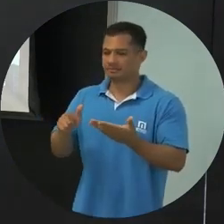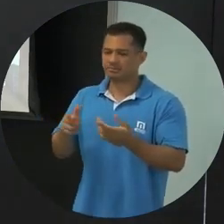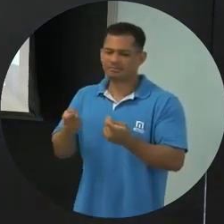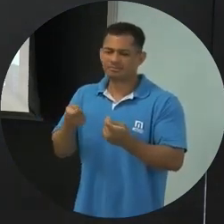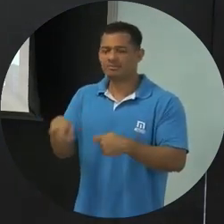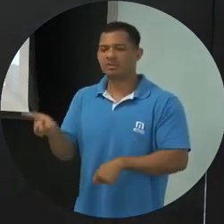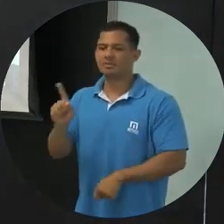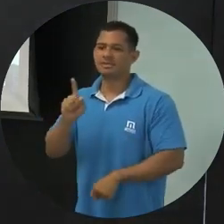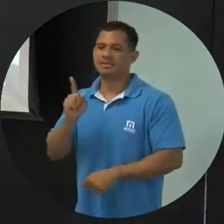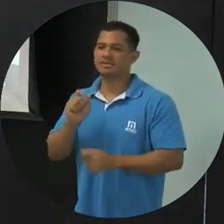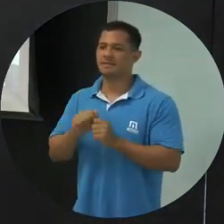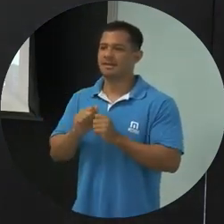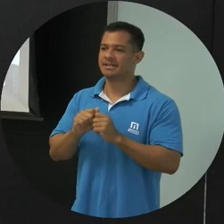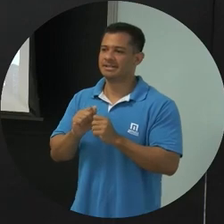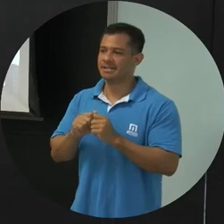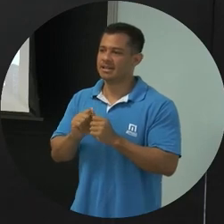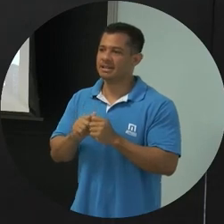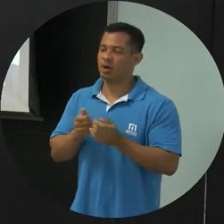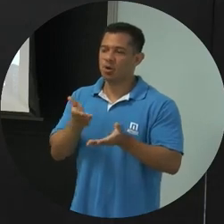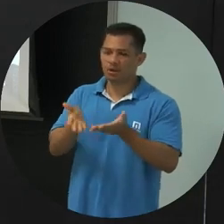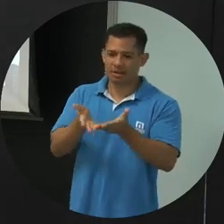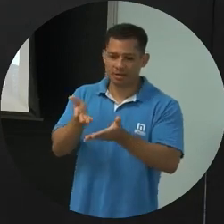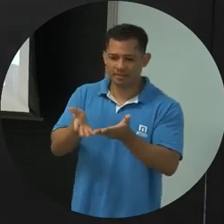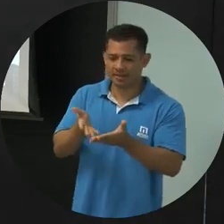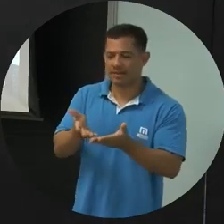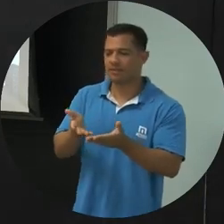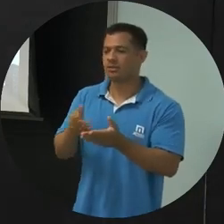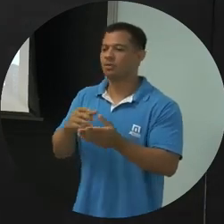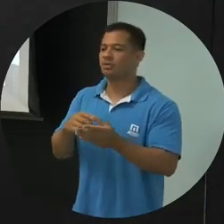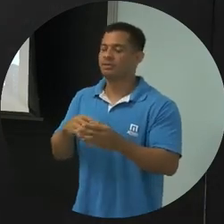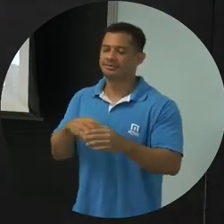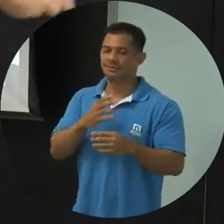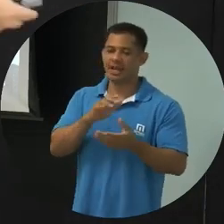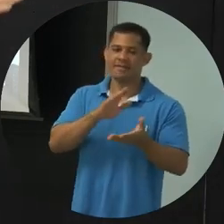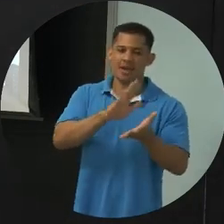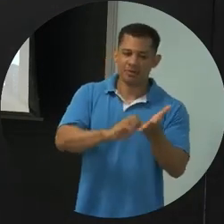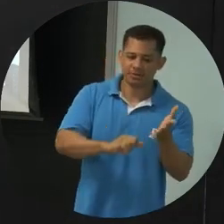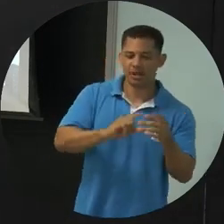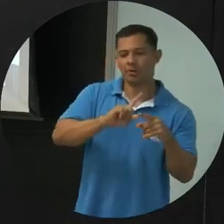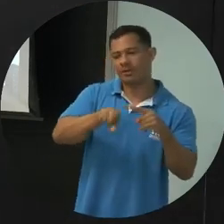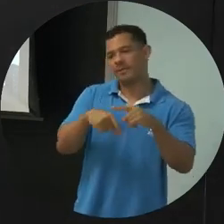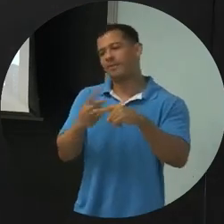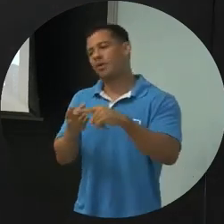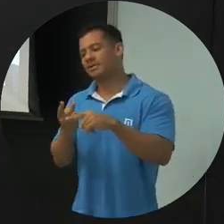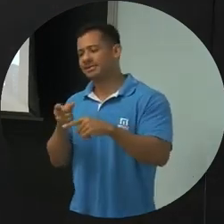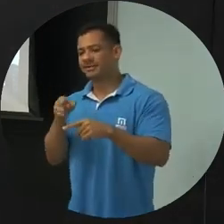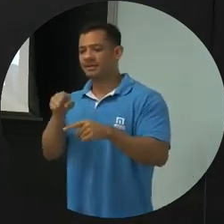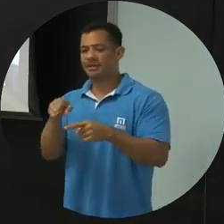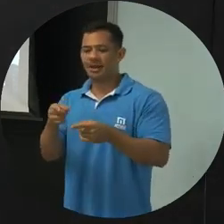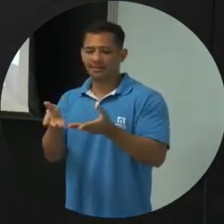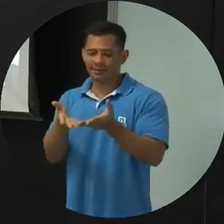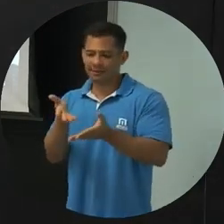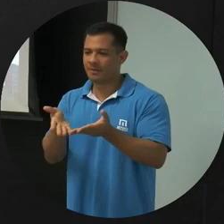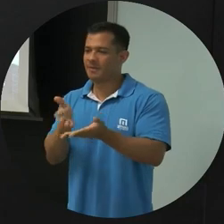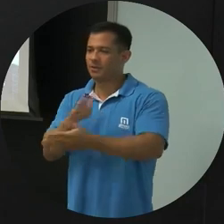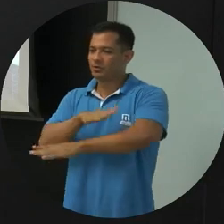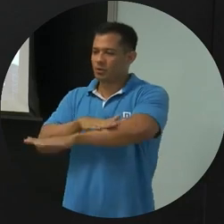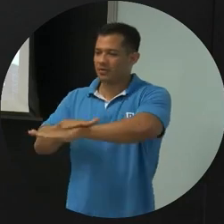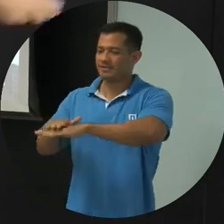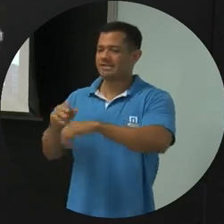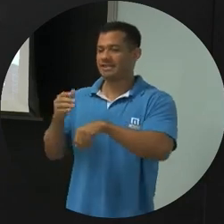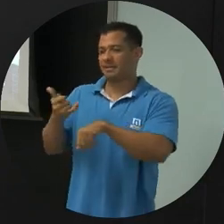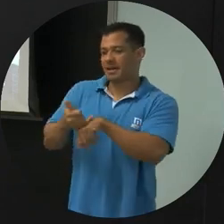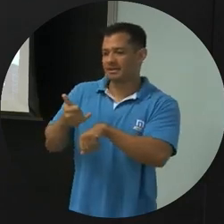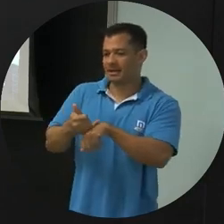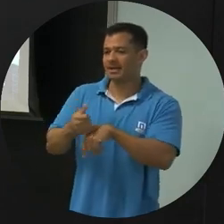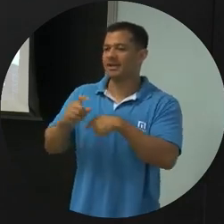precisa fazer o tratamento, fazer a remoção para depois ir fazer o tratamento na superfície metálica, depois você ir